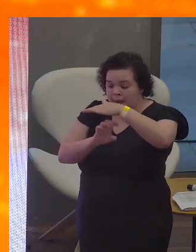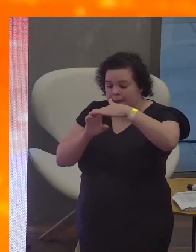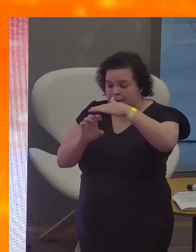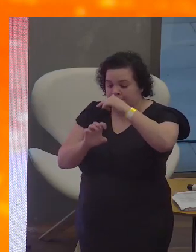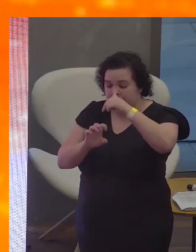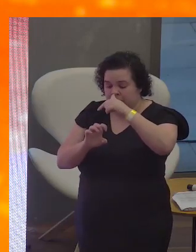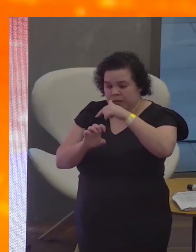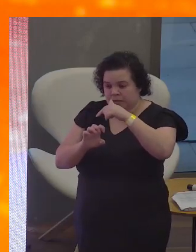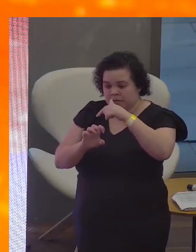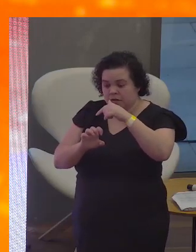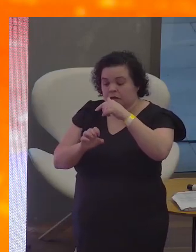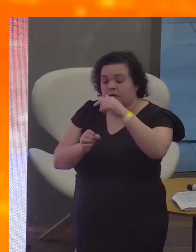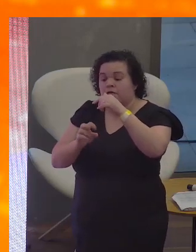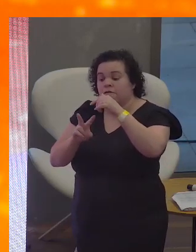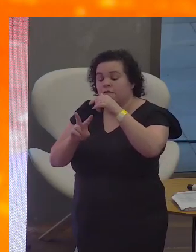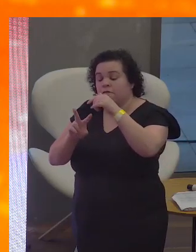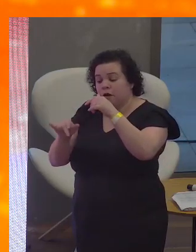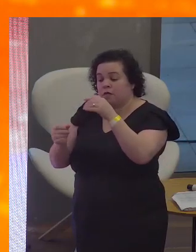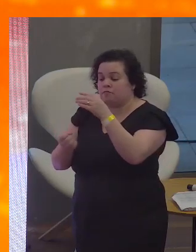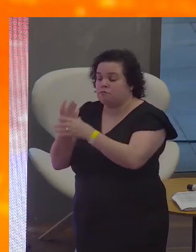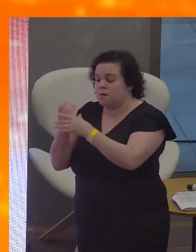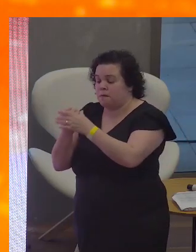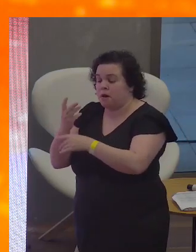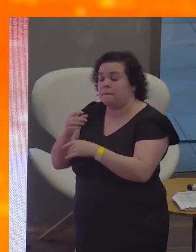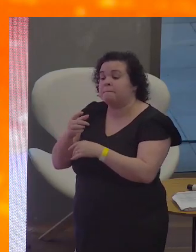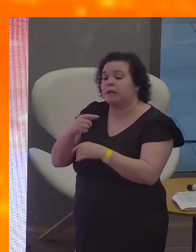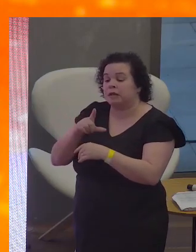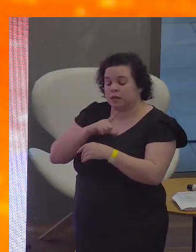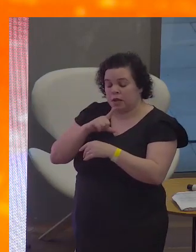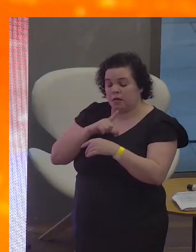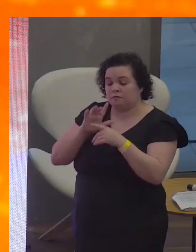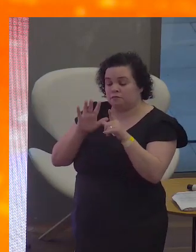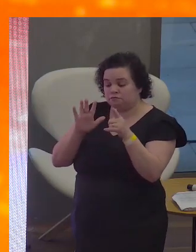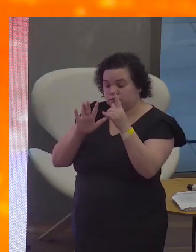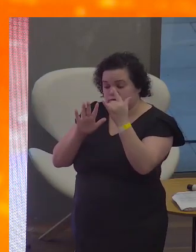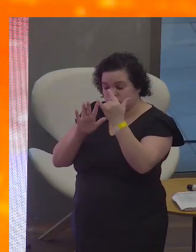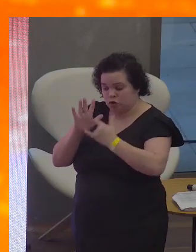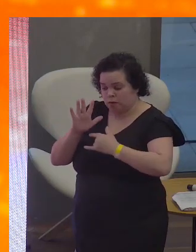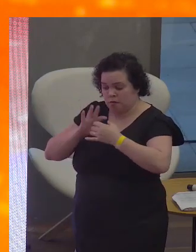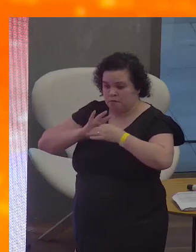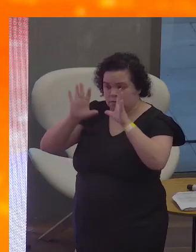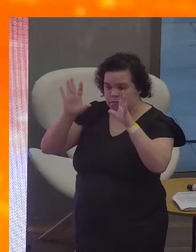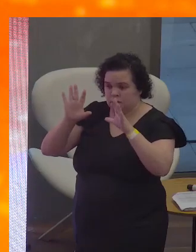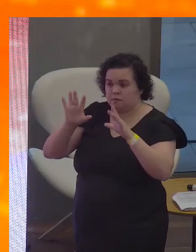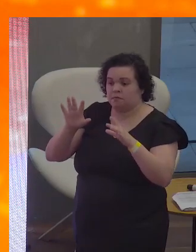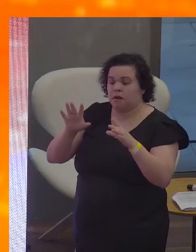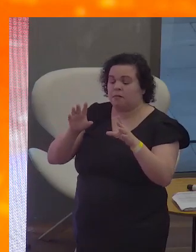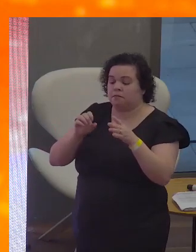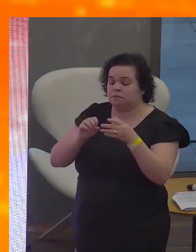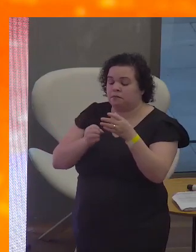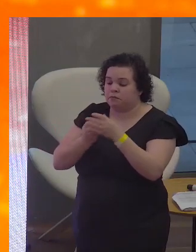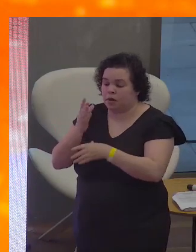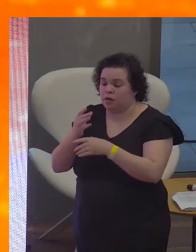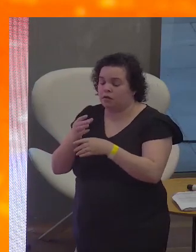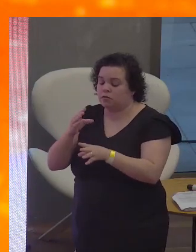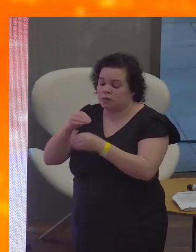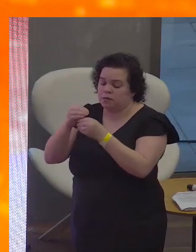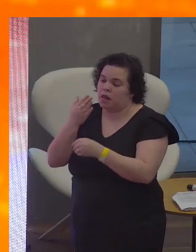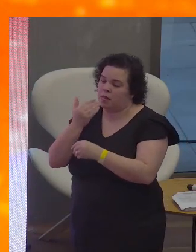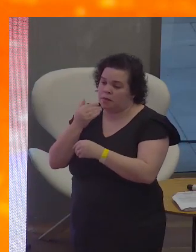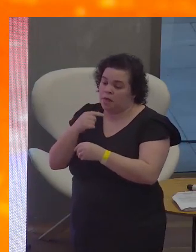operador que vai produzir. Então, para que eu tenha uma licença para produzir suplementos alimentares hoje na Europa, eu